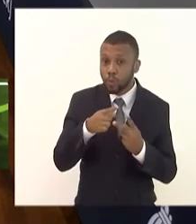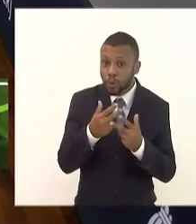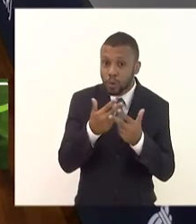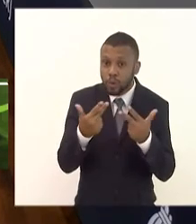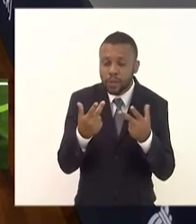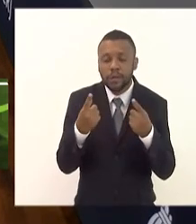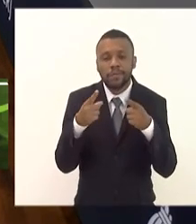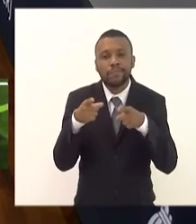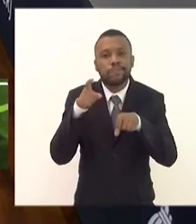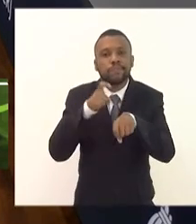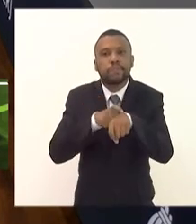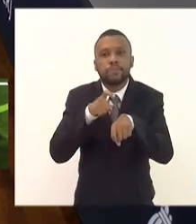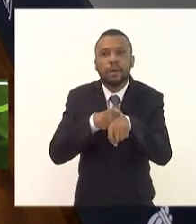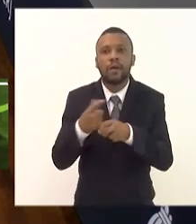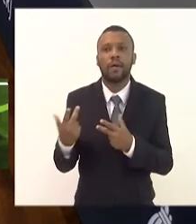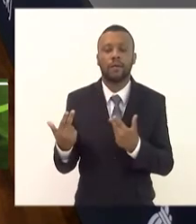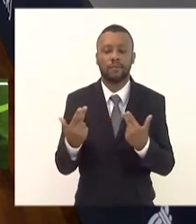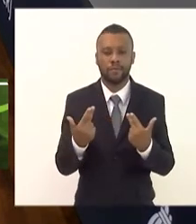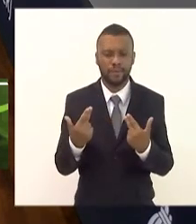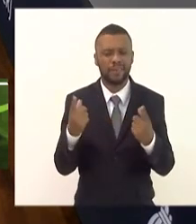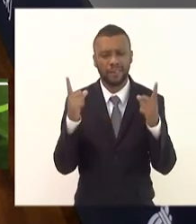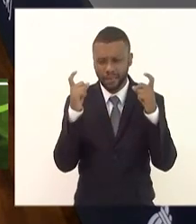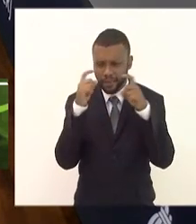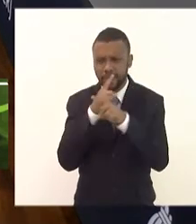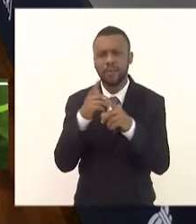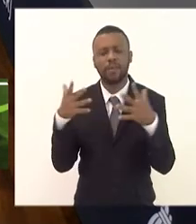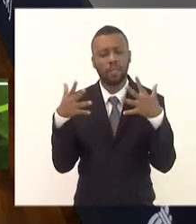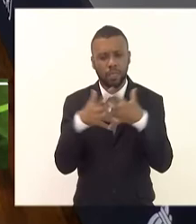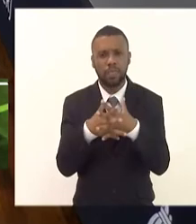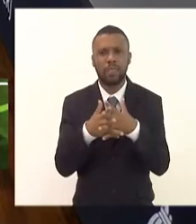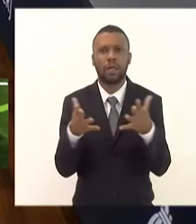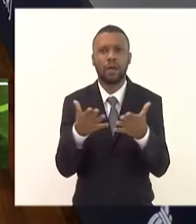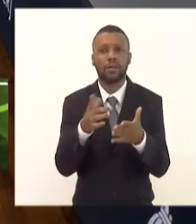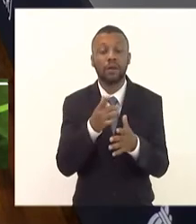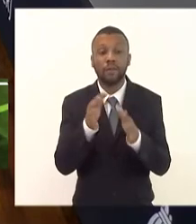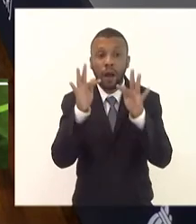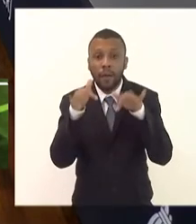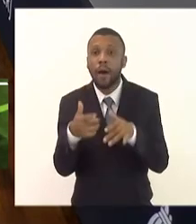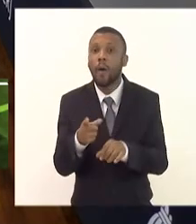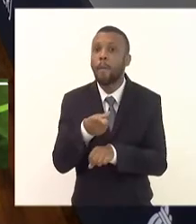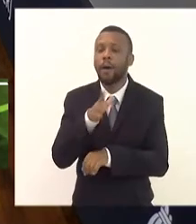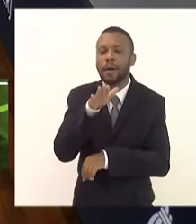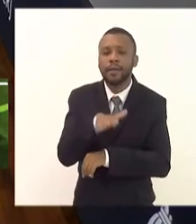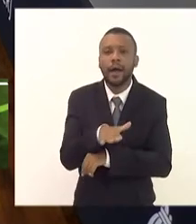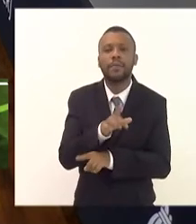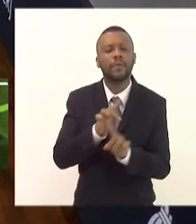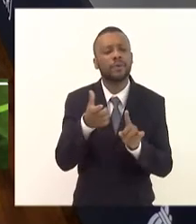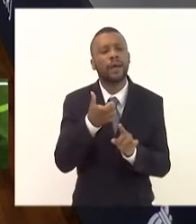para fazer. Vai ser complicado. Eu vou acabar uma hora, mas eu quero fazer uma